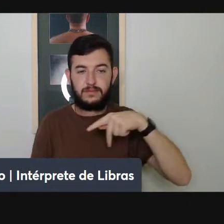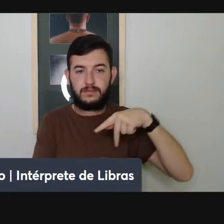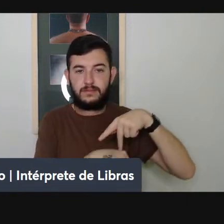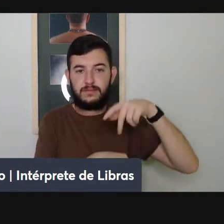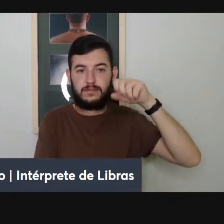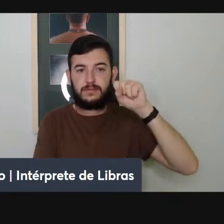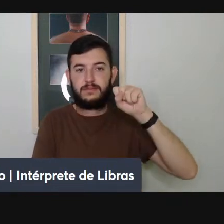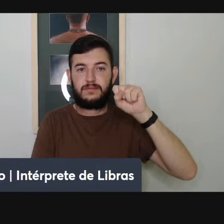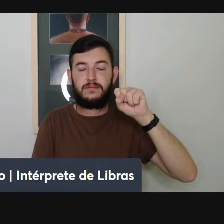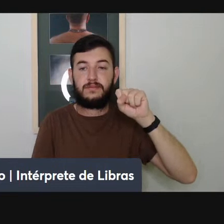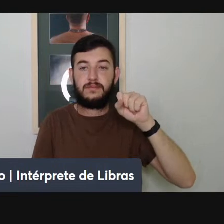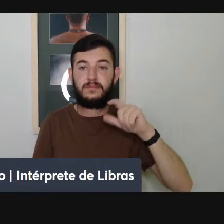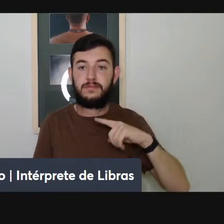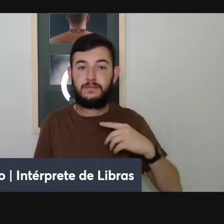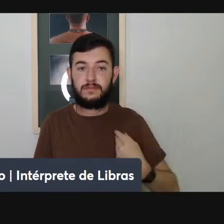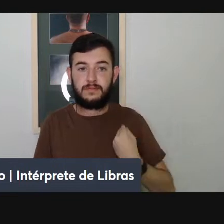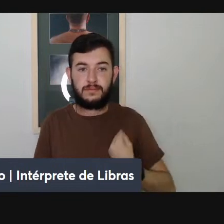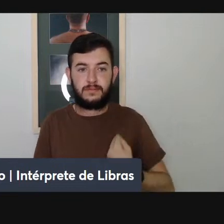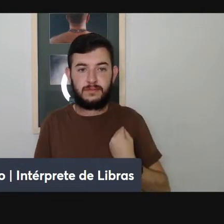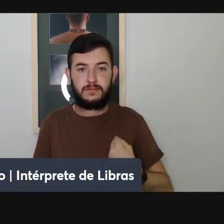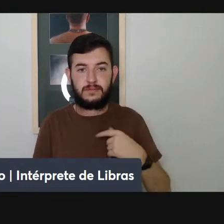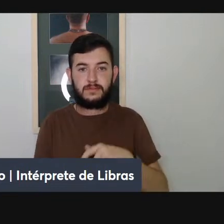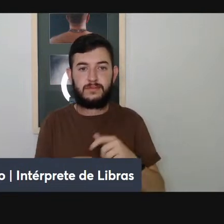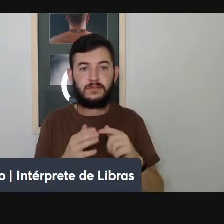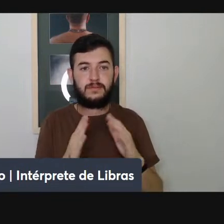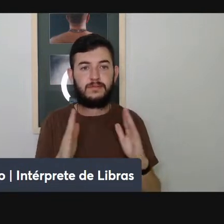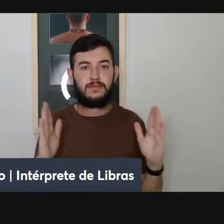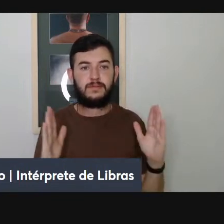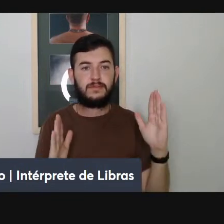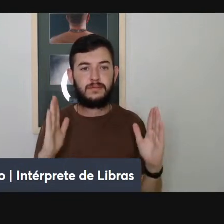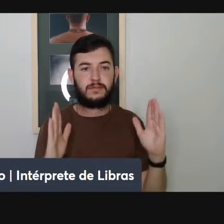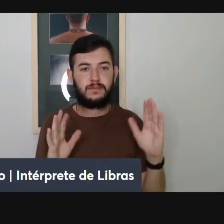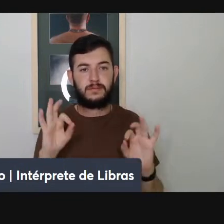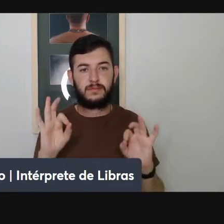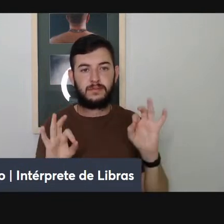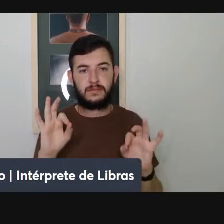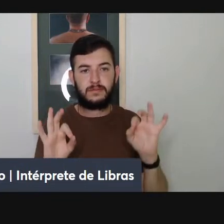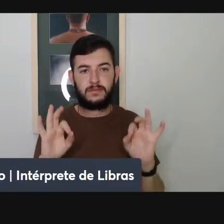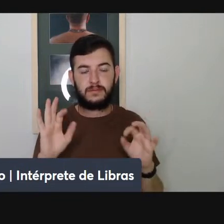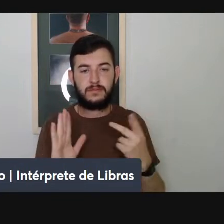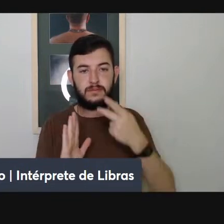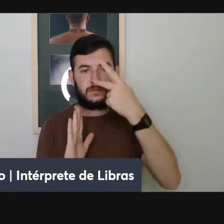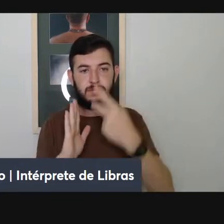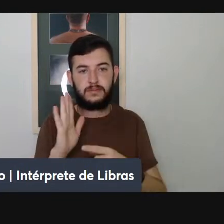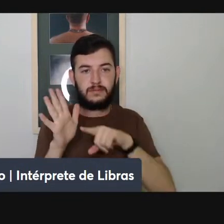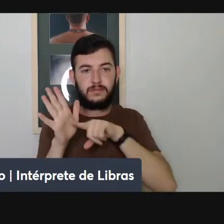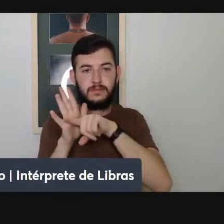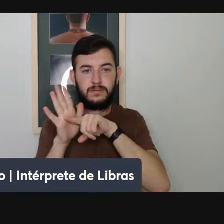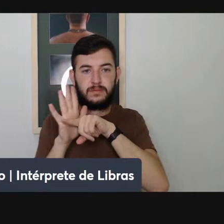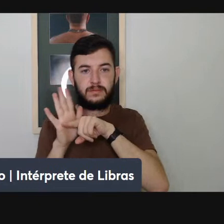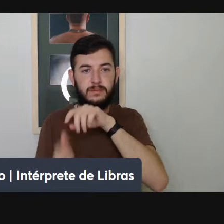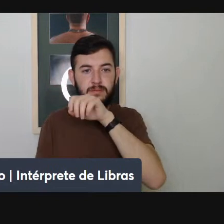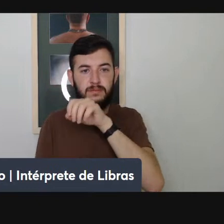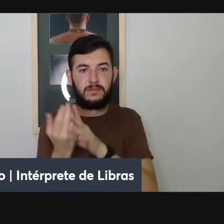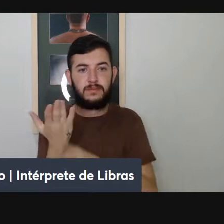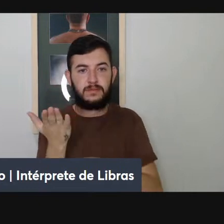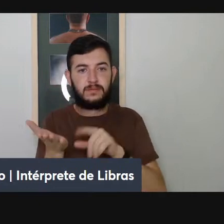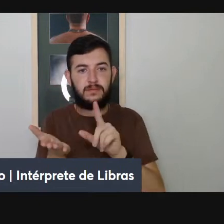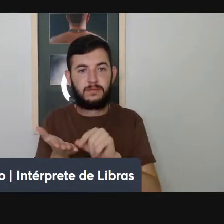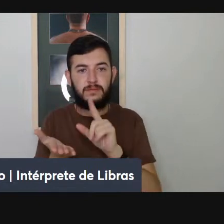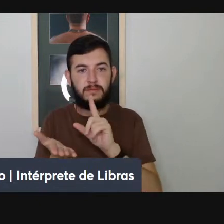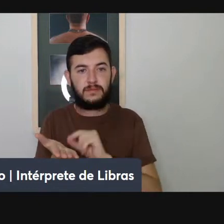pós-graduação que estão naquela fase de elaboração de seus projetos de pesquisa, de produção de artigos, de trabalhos